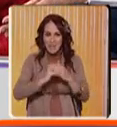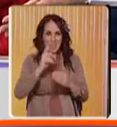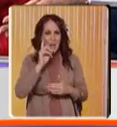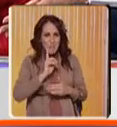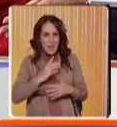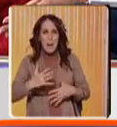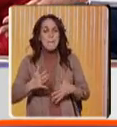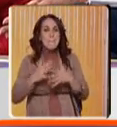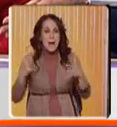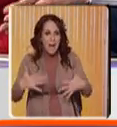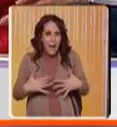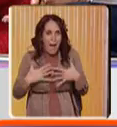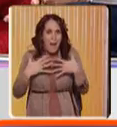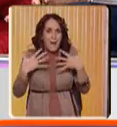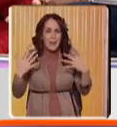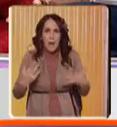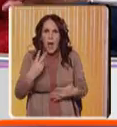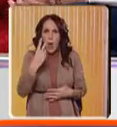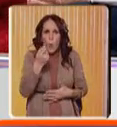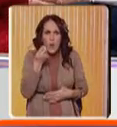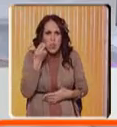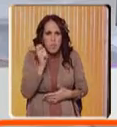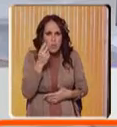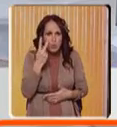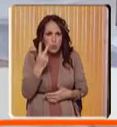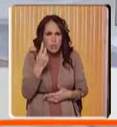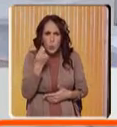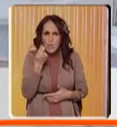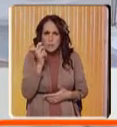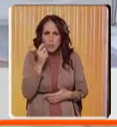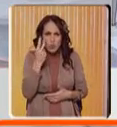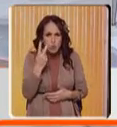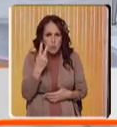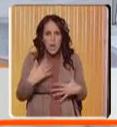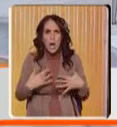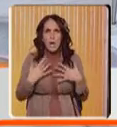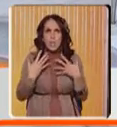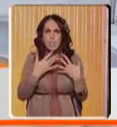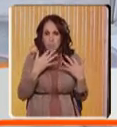Portanto, até nisso elas ficam a ganhar. As mulheres têm quase 2 minutos. Têm quase 2 minutos de orgasmo, sim.